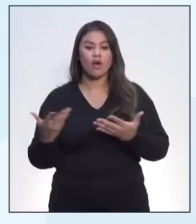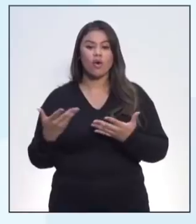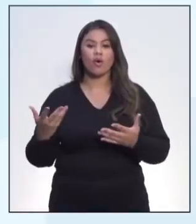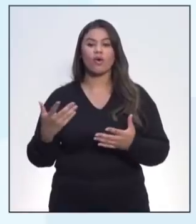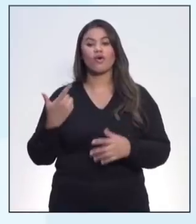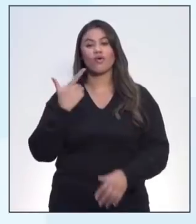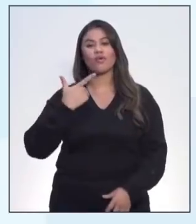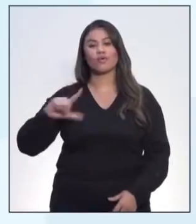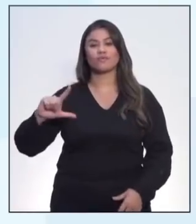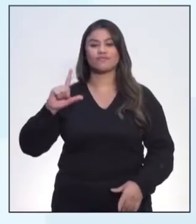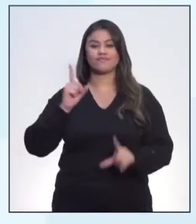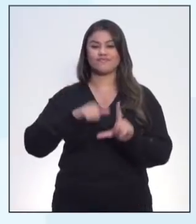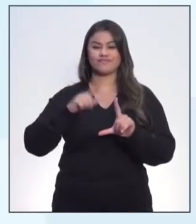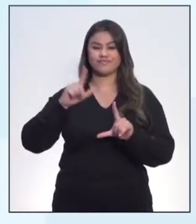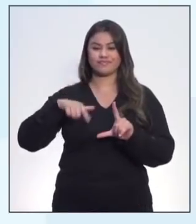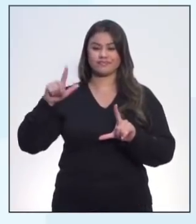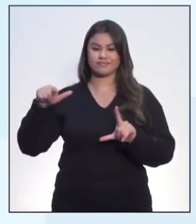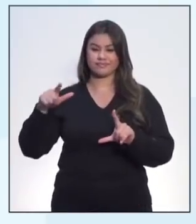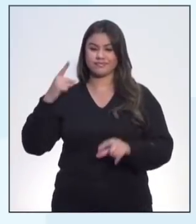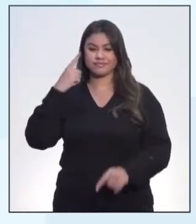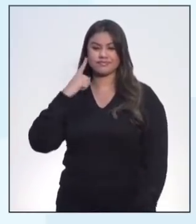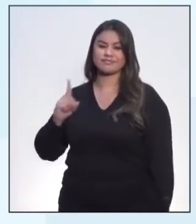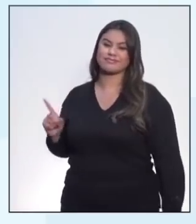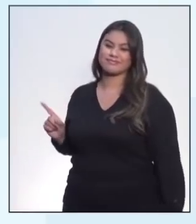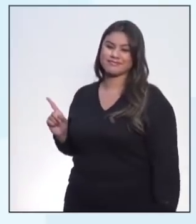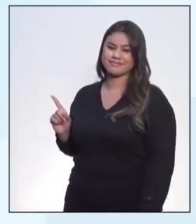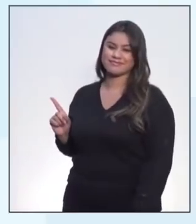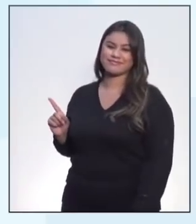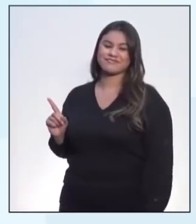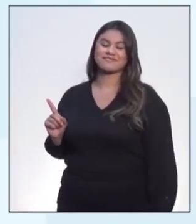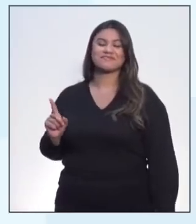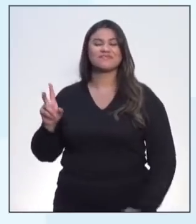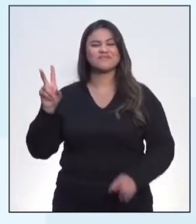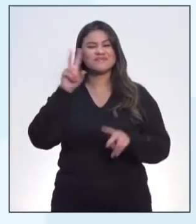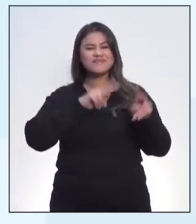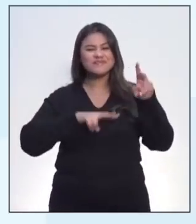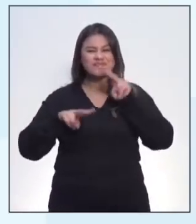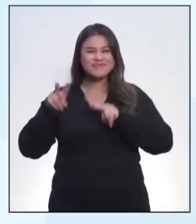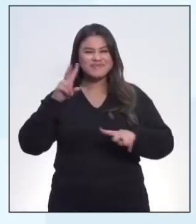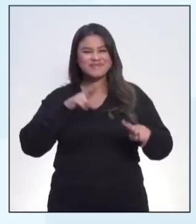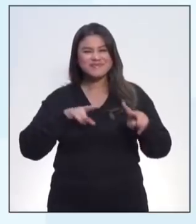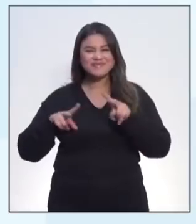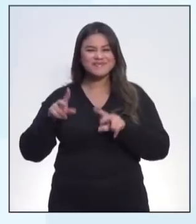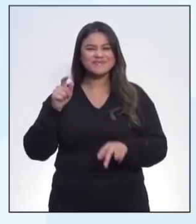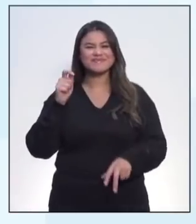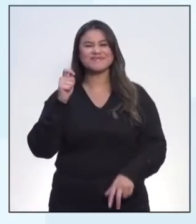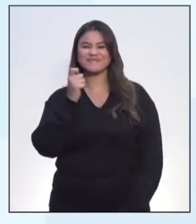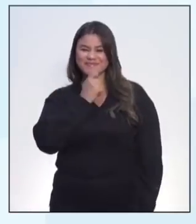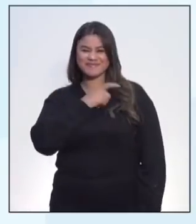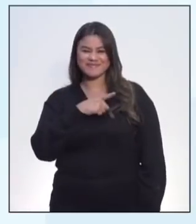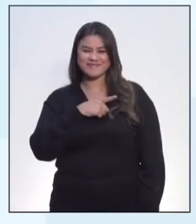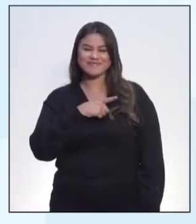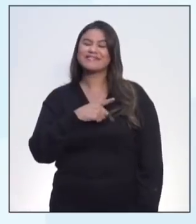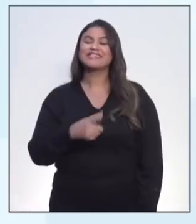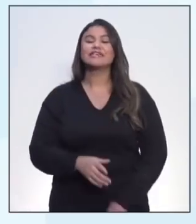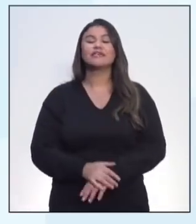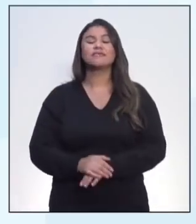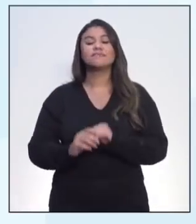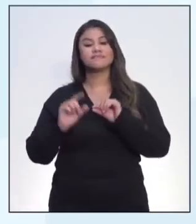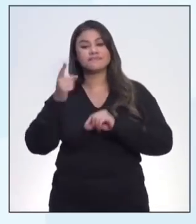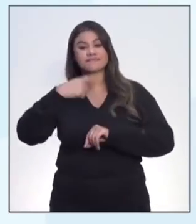muito visual, né? Gráficos, a gente já comentou desde segunda-feira, estamos comentando desde segunda-feira a importância